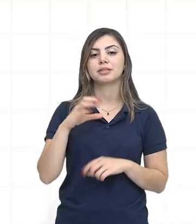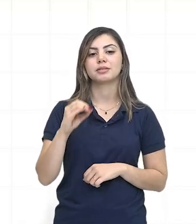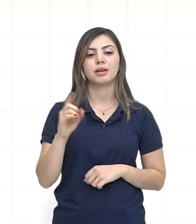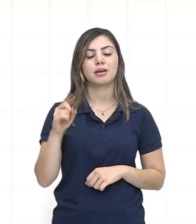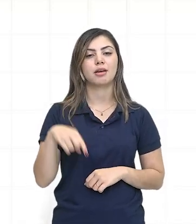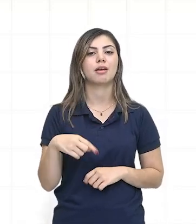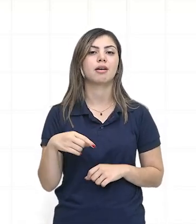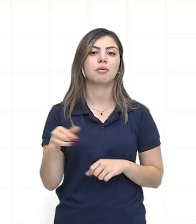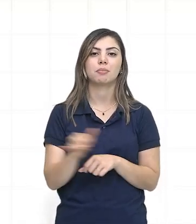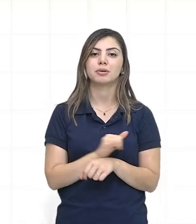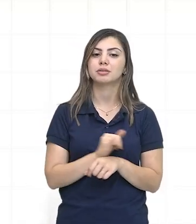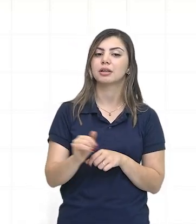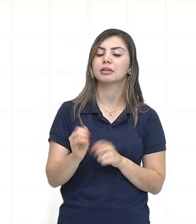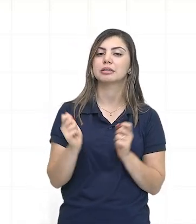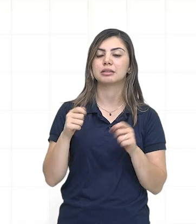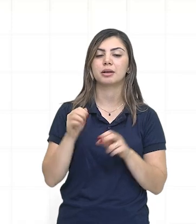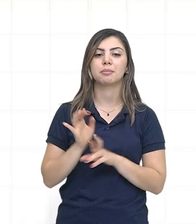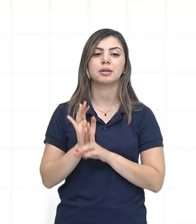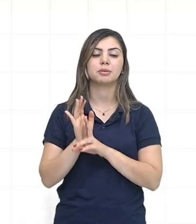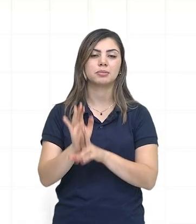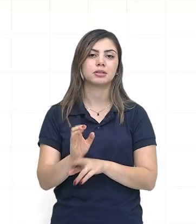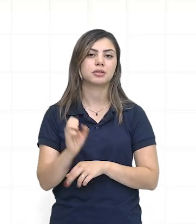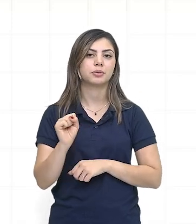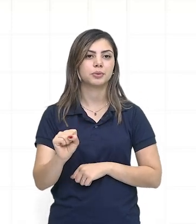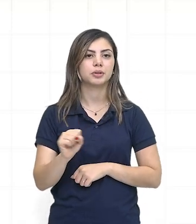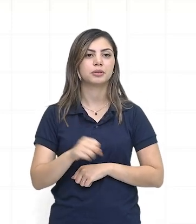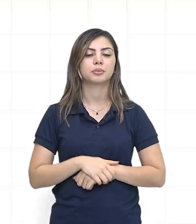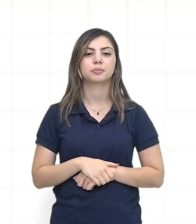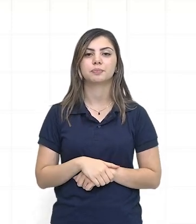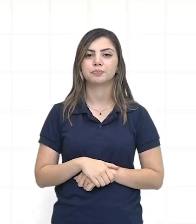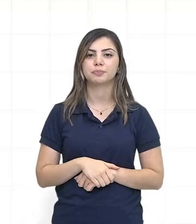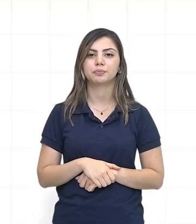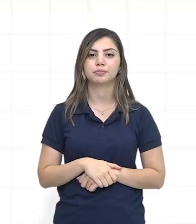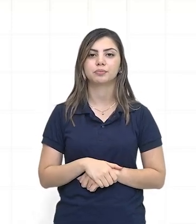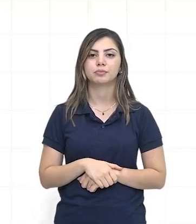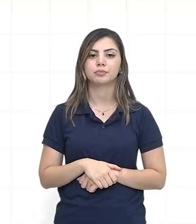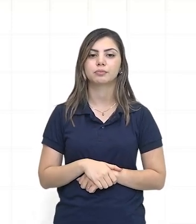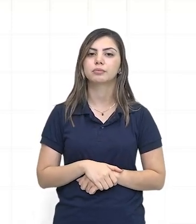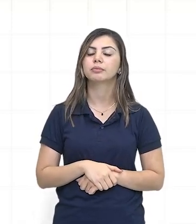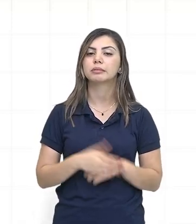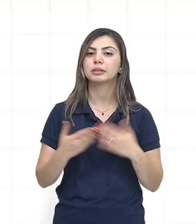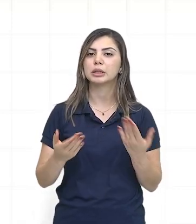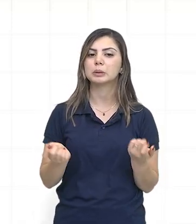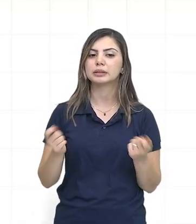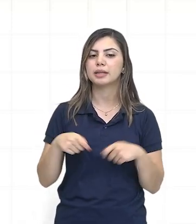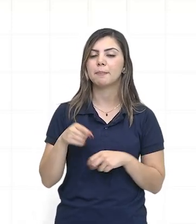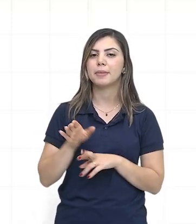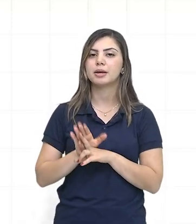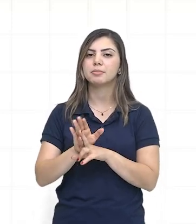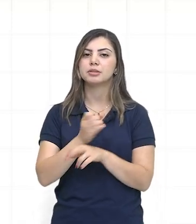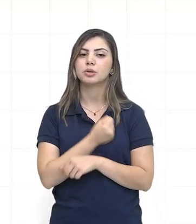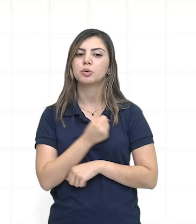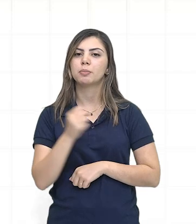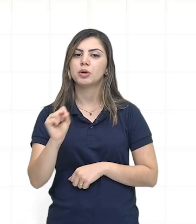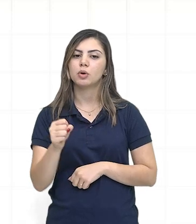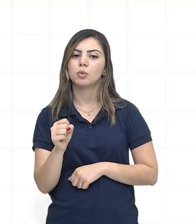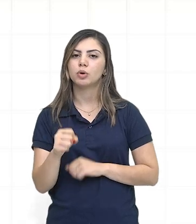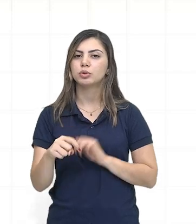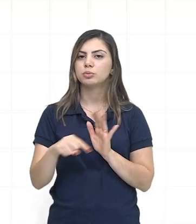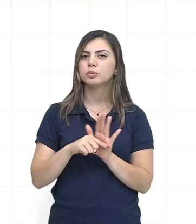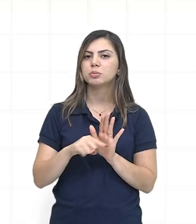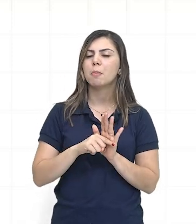outra maneira que eu tenho de representar um número 8. Eu posso representar o 8 como uma